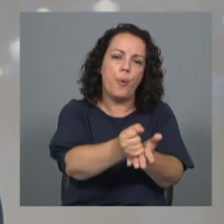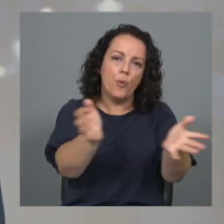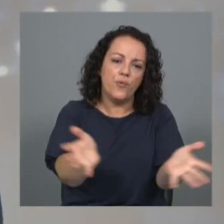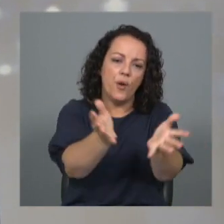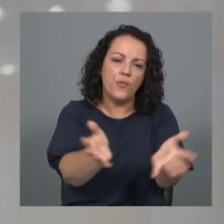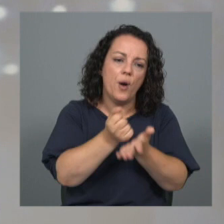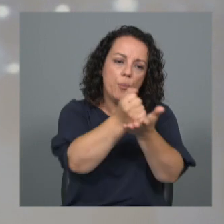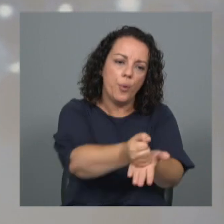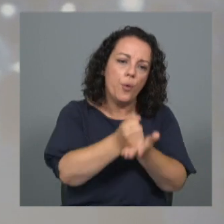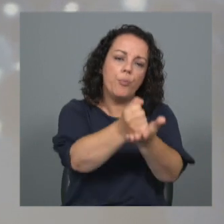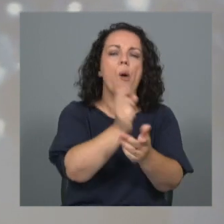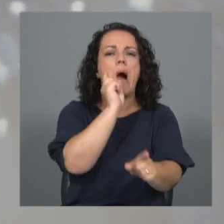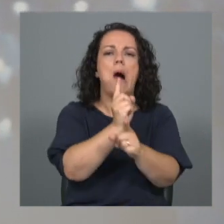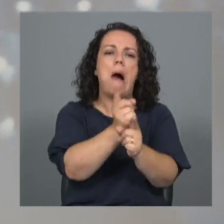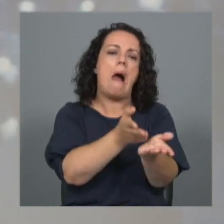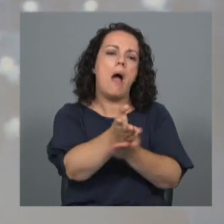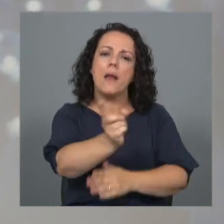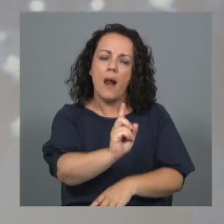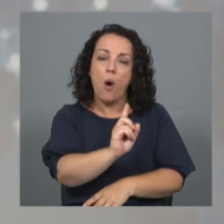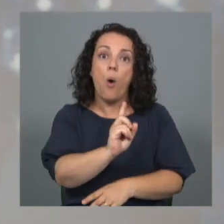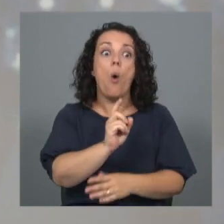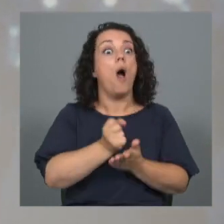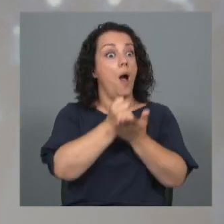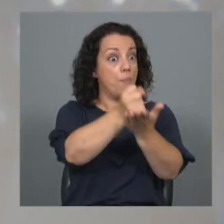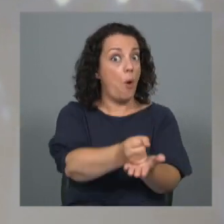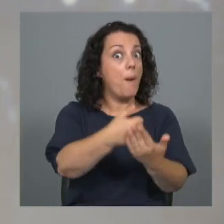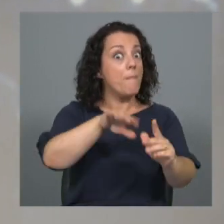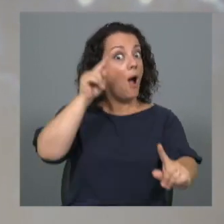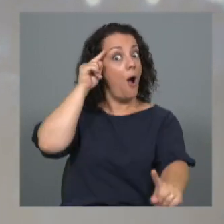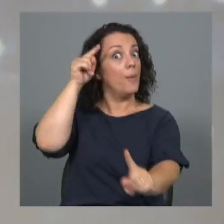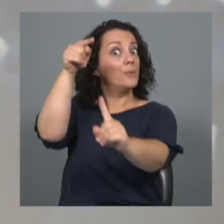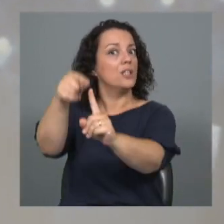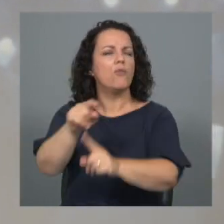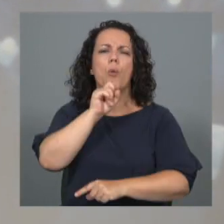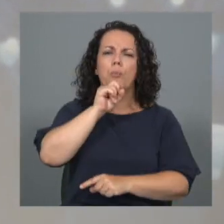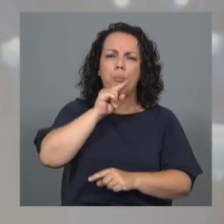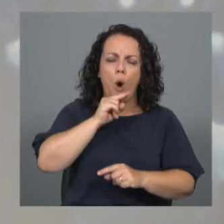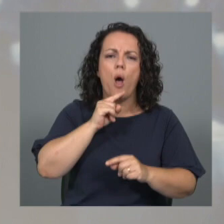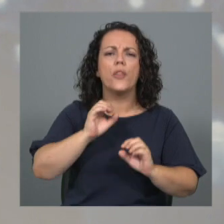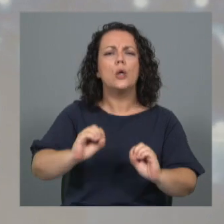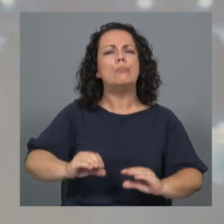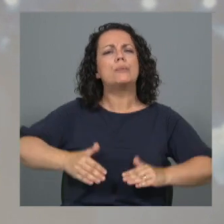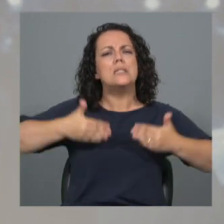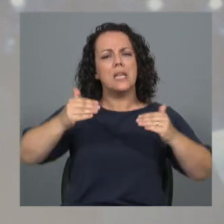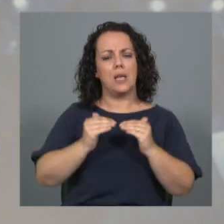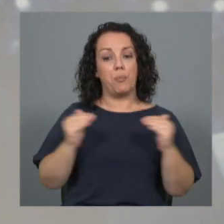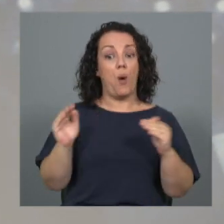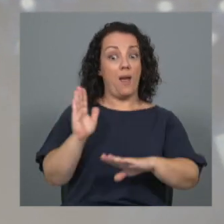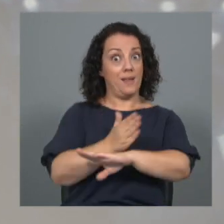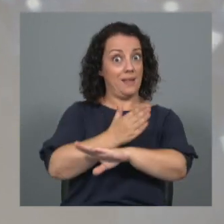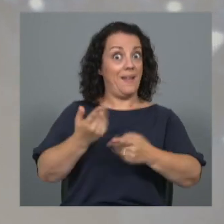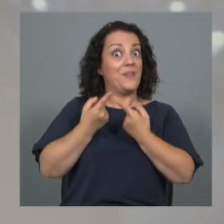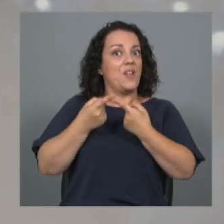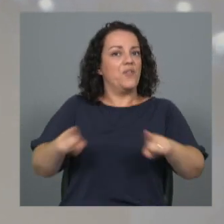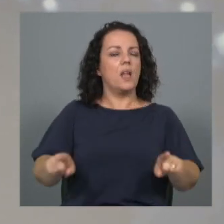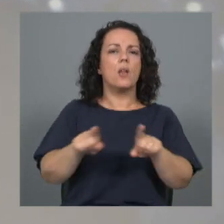pessoa fique naquela situação, mas ter sempre como objetivo, ainda que comecemos numa dimensão assistencial, e estou a fazer a diferença, que é, eu